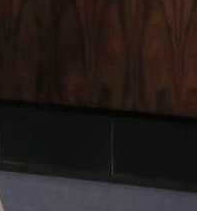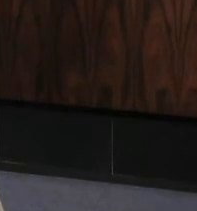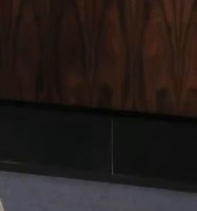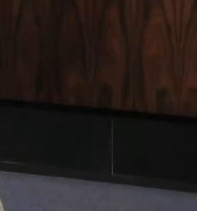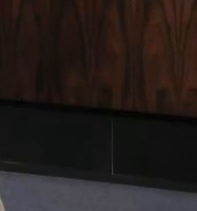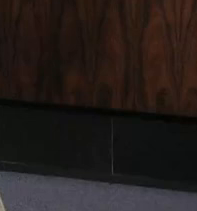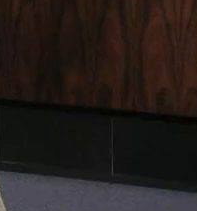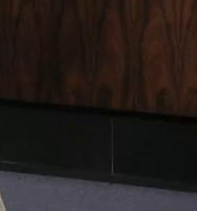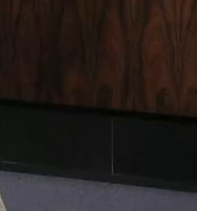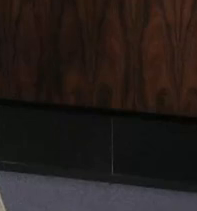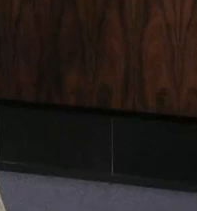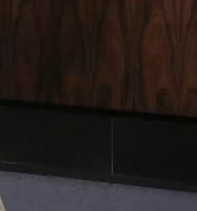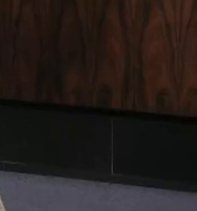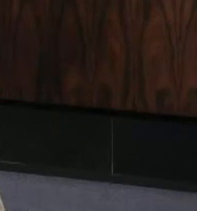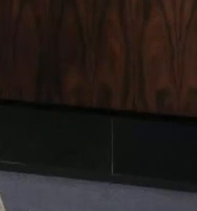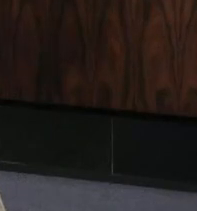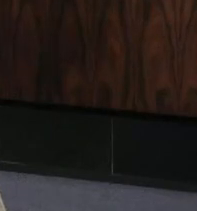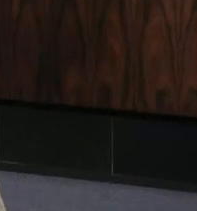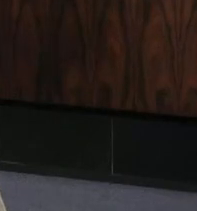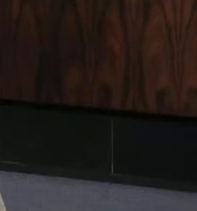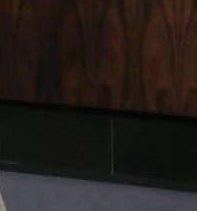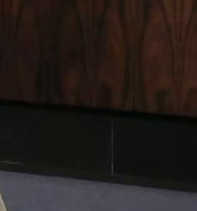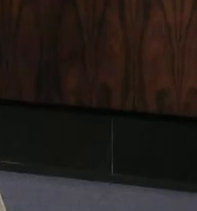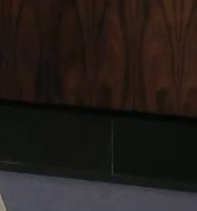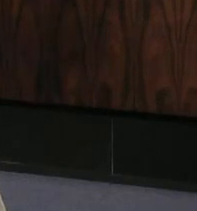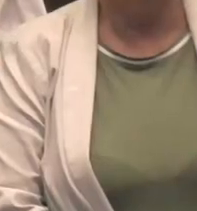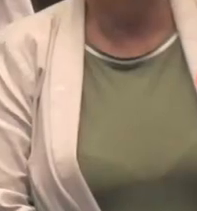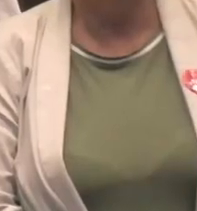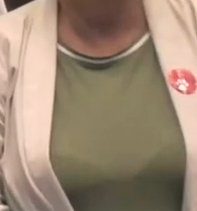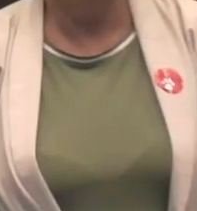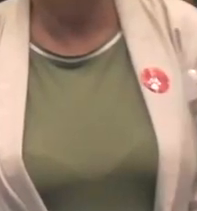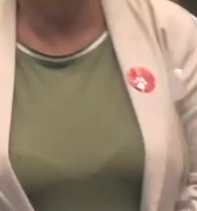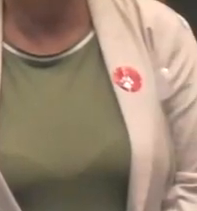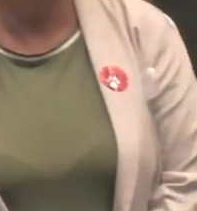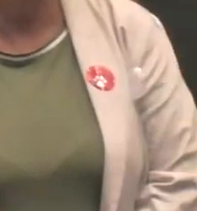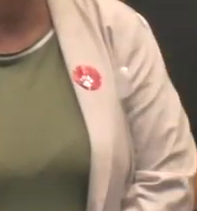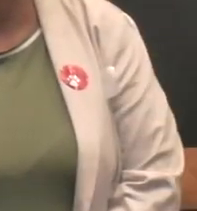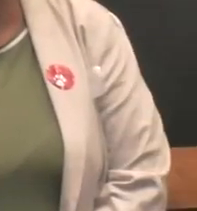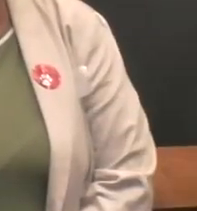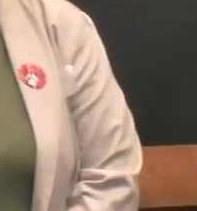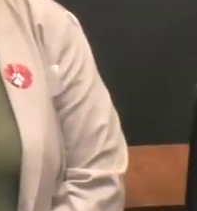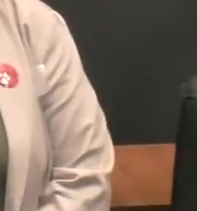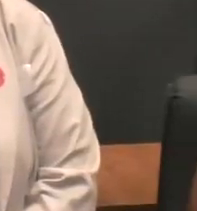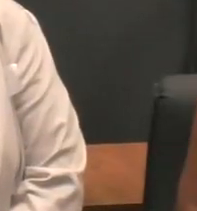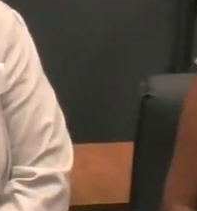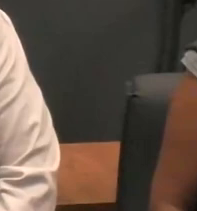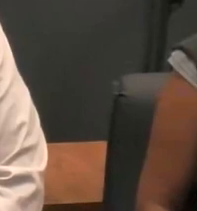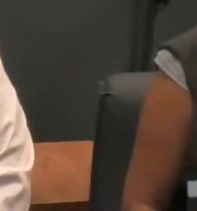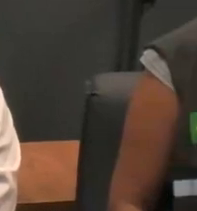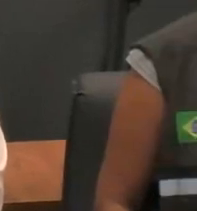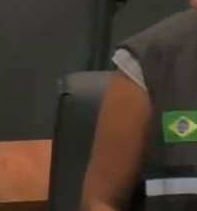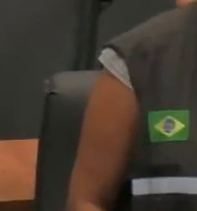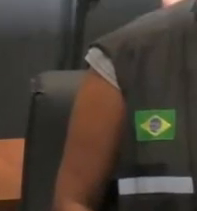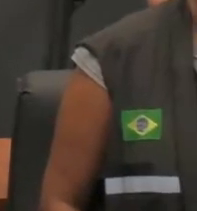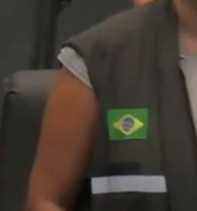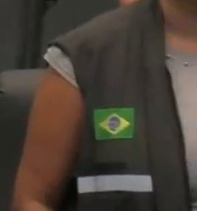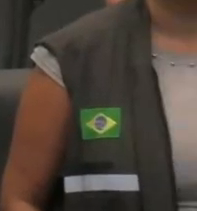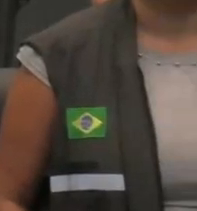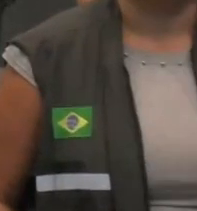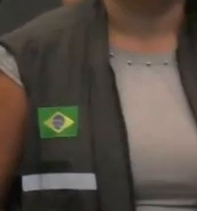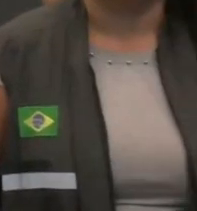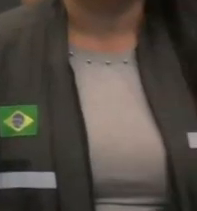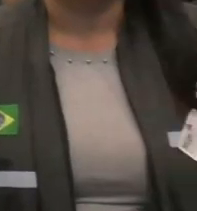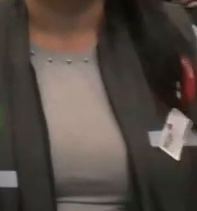o céu a imagem do Cruzeiro res plandece Gigante